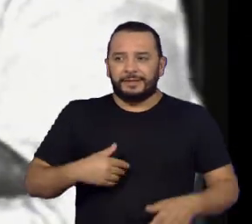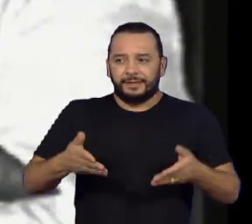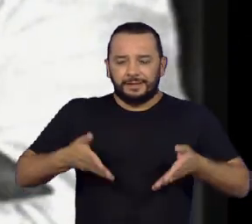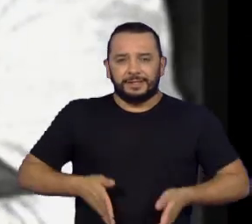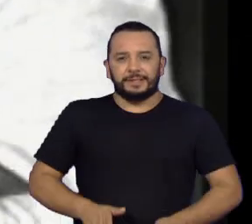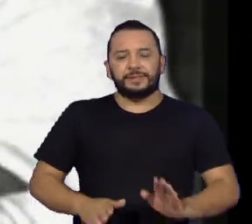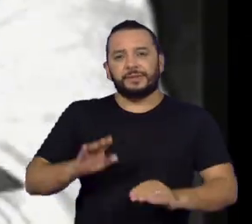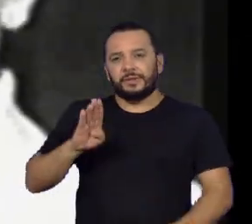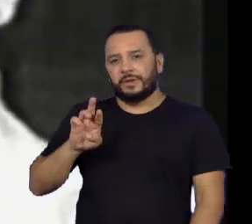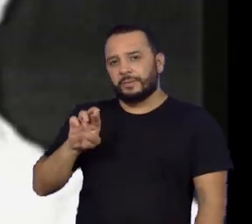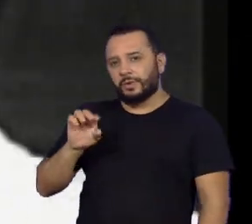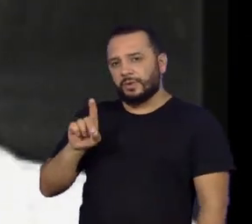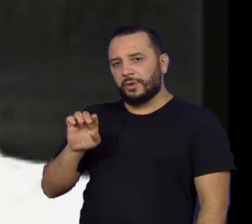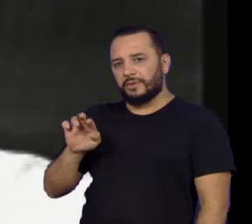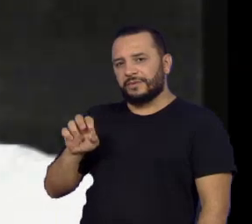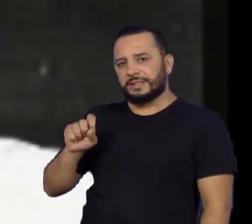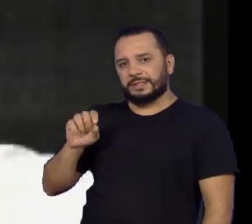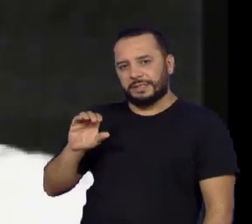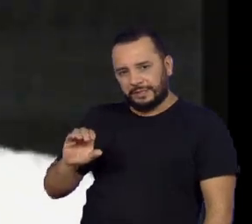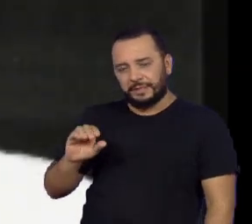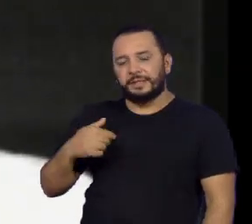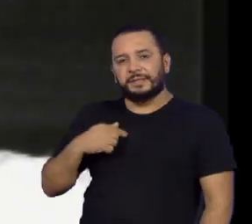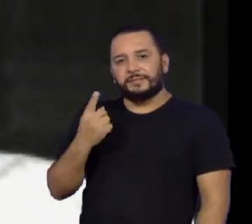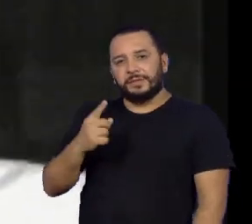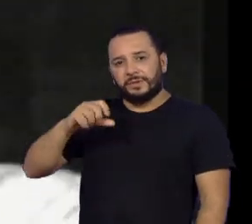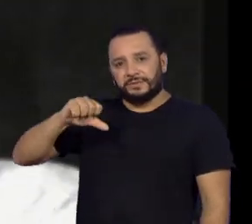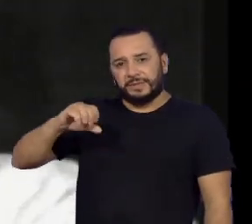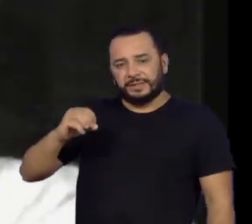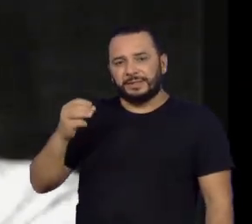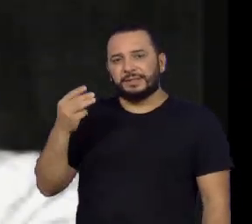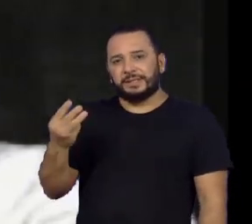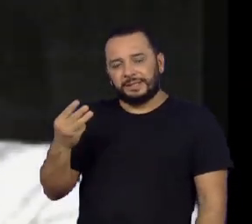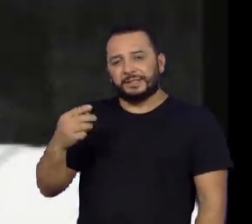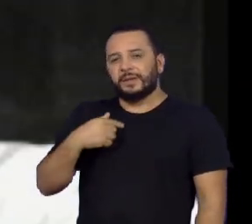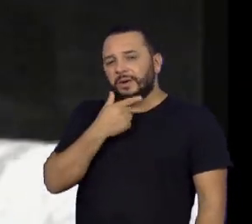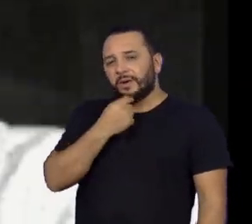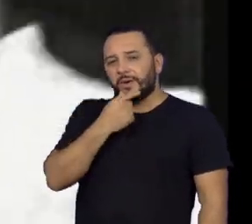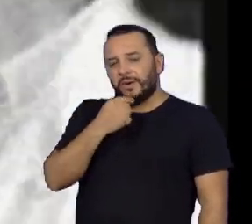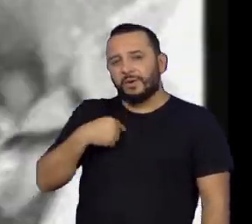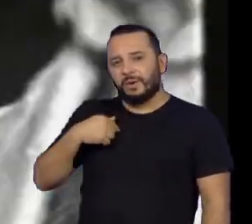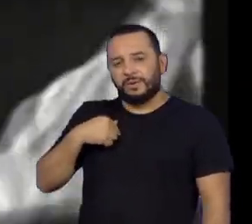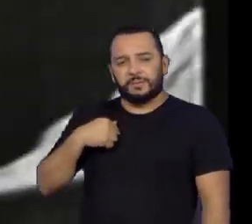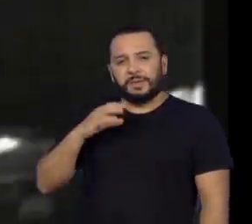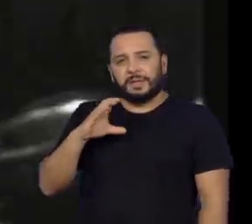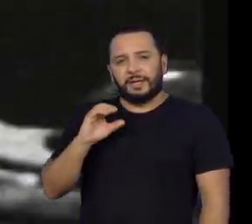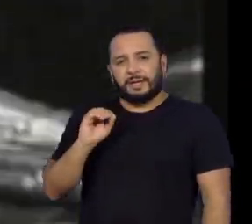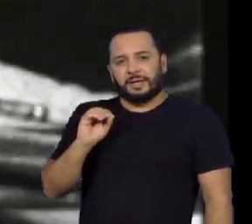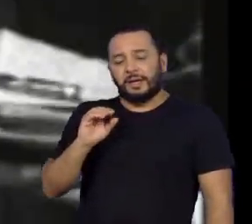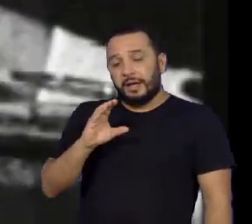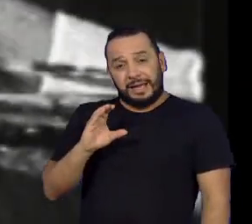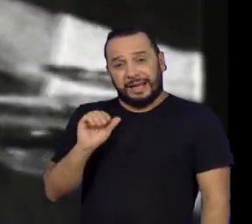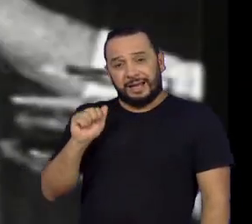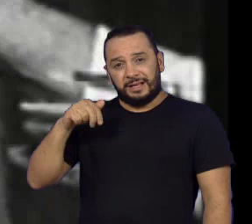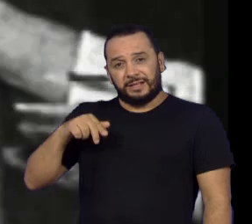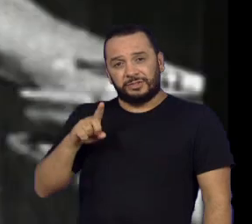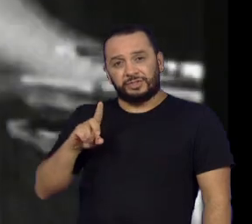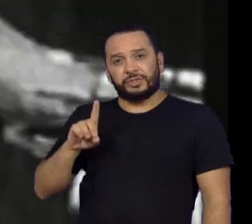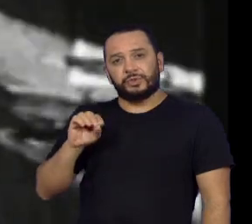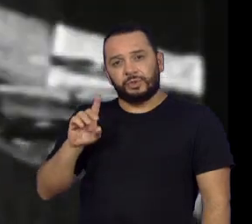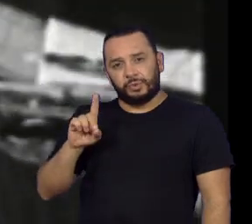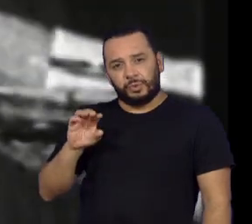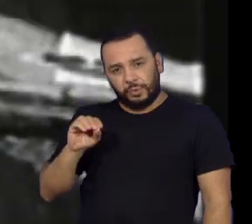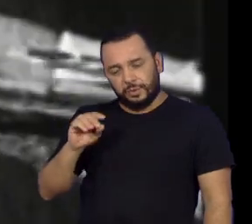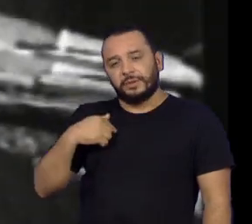Nascido em Brodowski em 1903, Cândido Portinari é o artista plástico brasileiro de maior